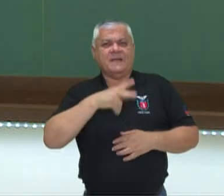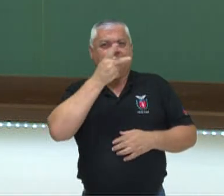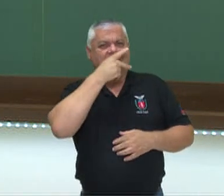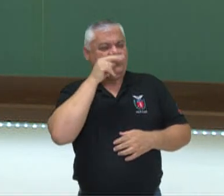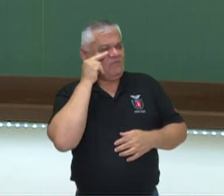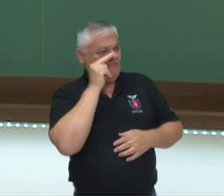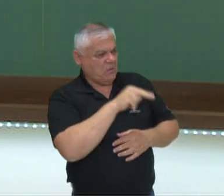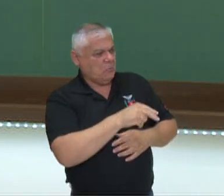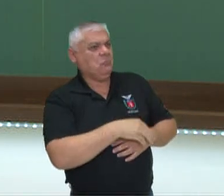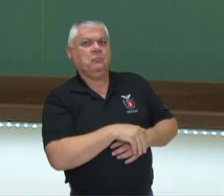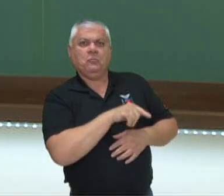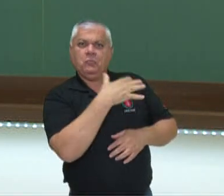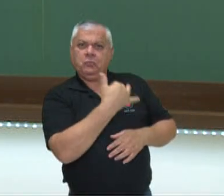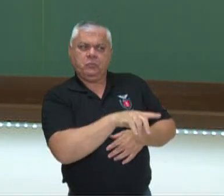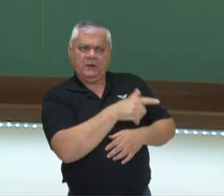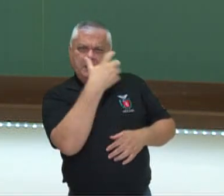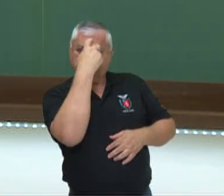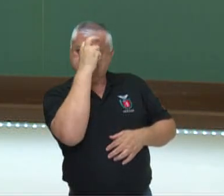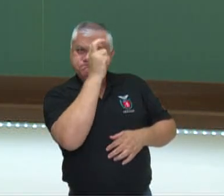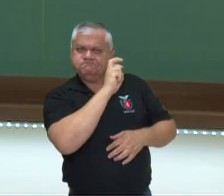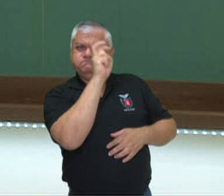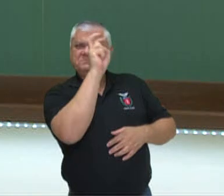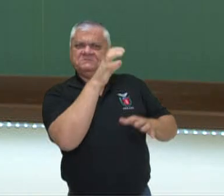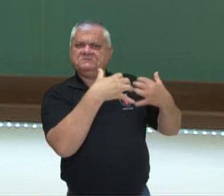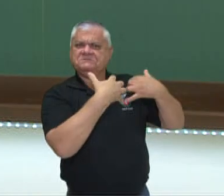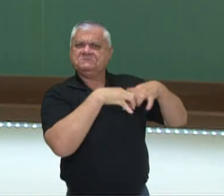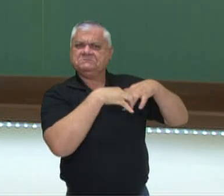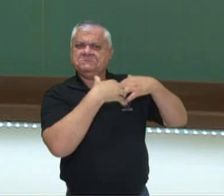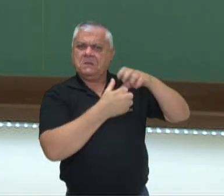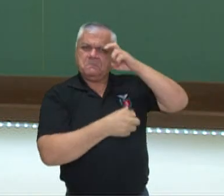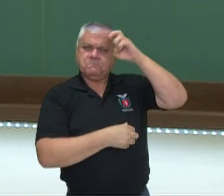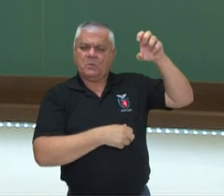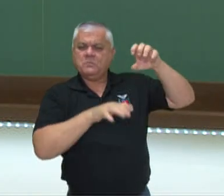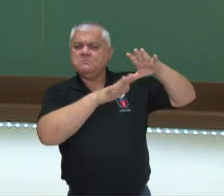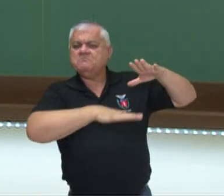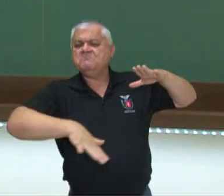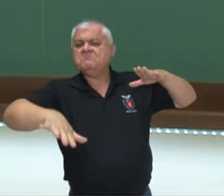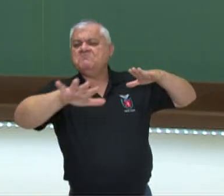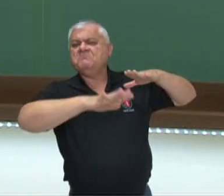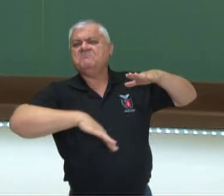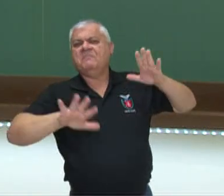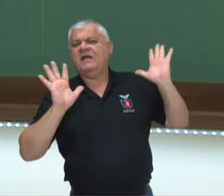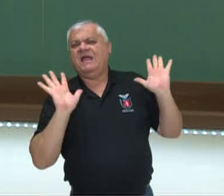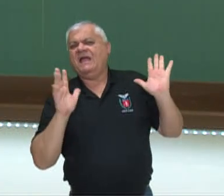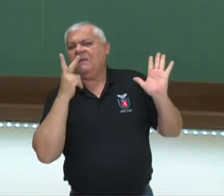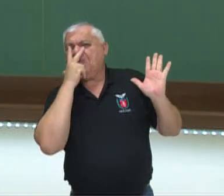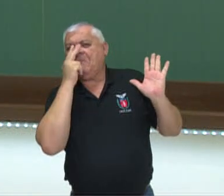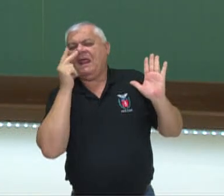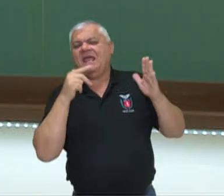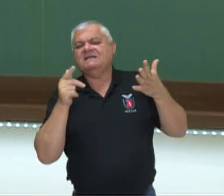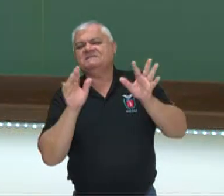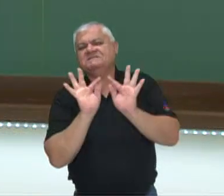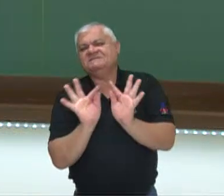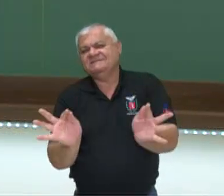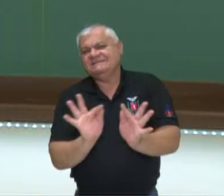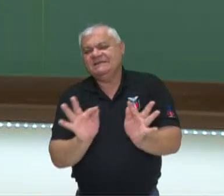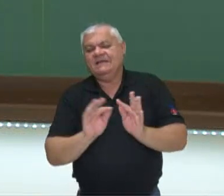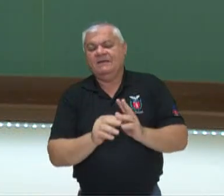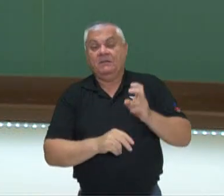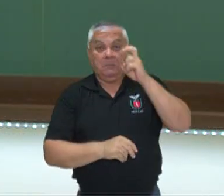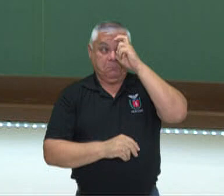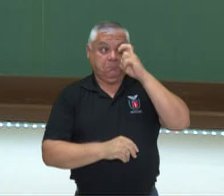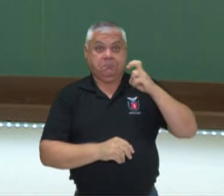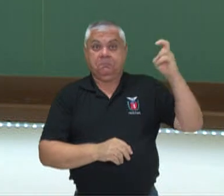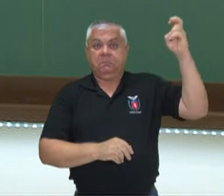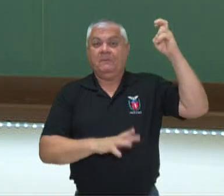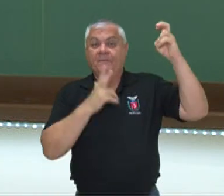era o cérebro da sua academia, enquanto os demais alunos eram o corpo. Tá? Então, Aristóteles tinha